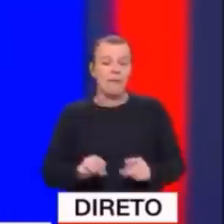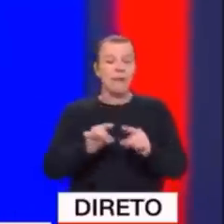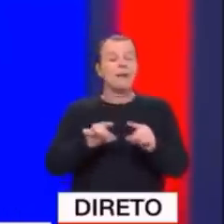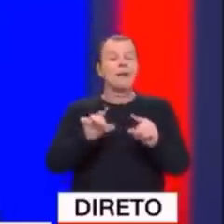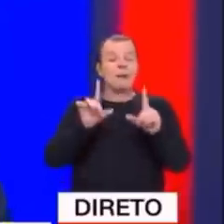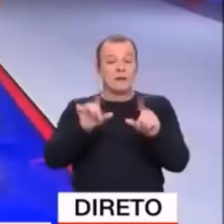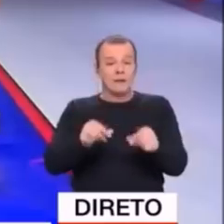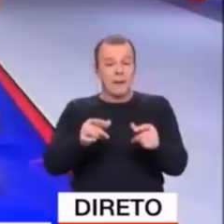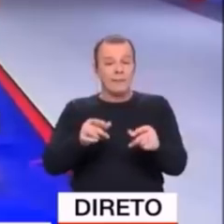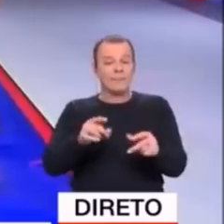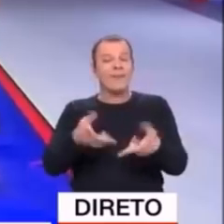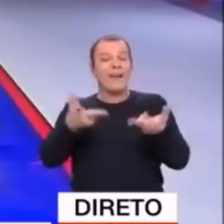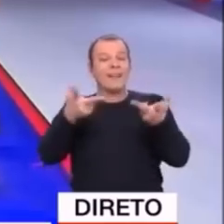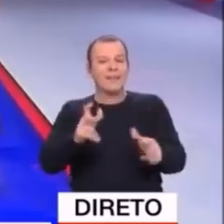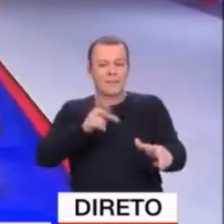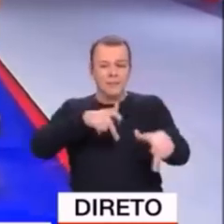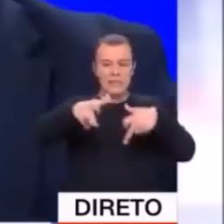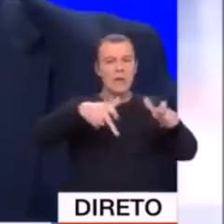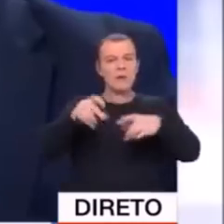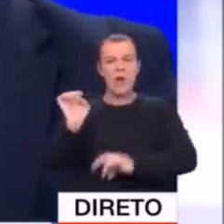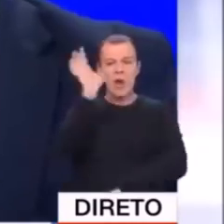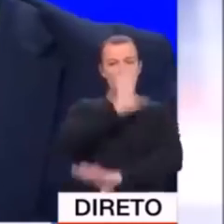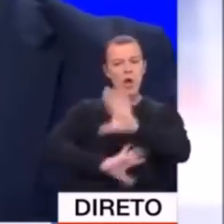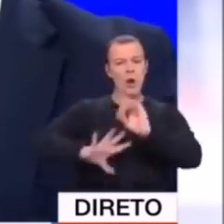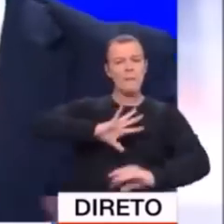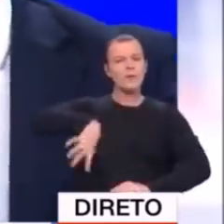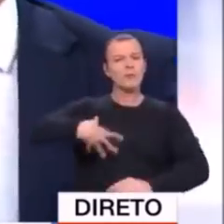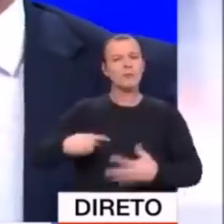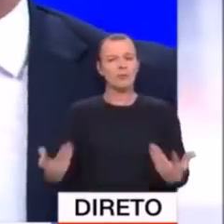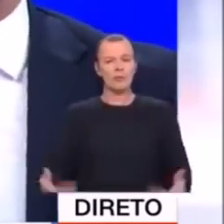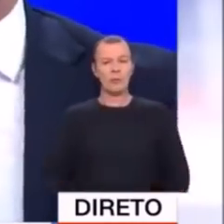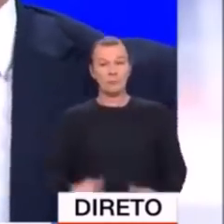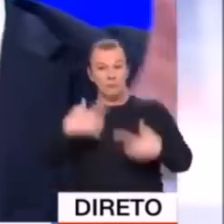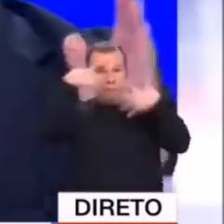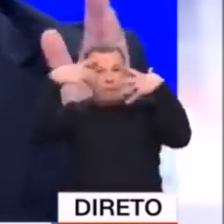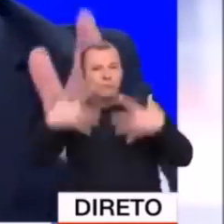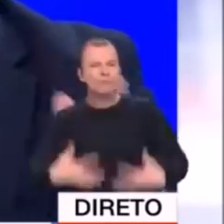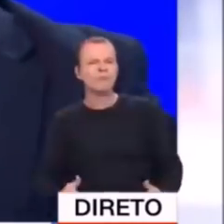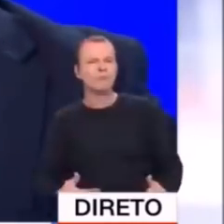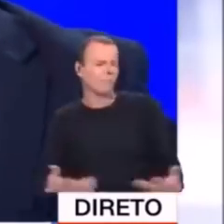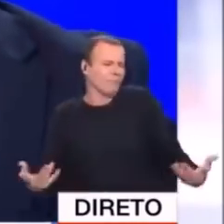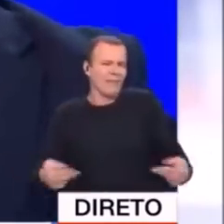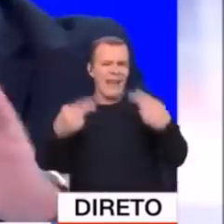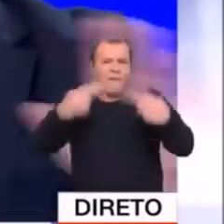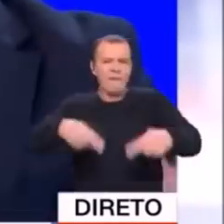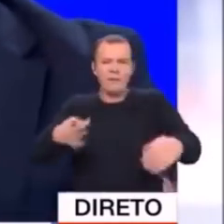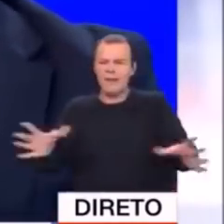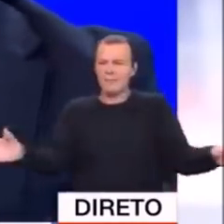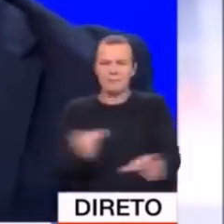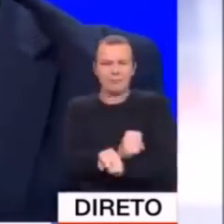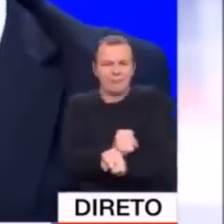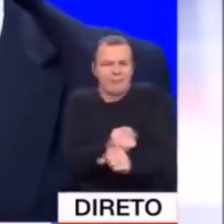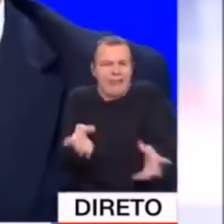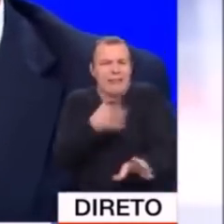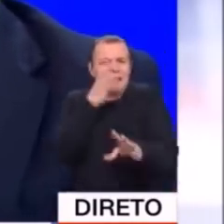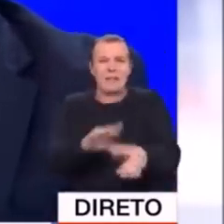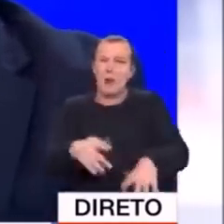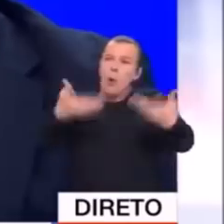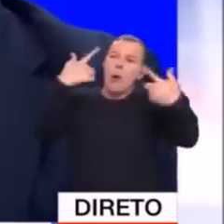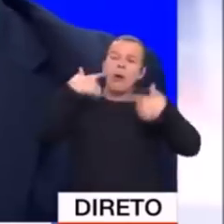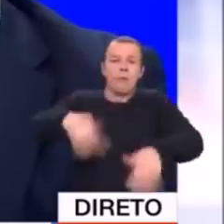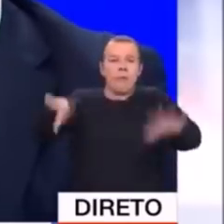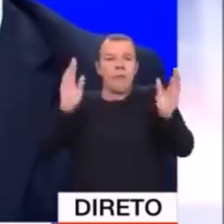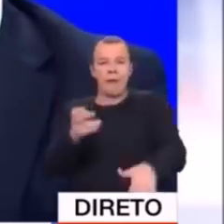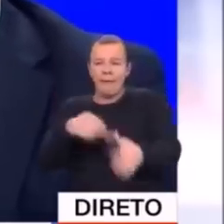a livre circulação em toda a Europa em todo o mundo é uma coisa extraordinária é acabar com as fronteiras é dizer assim entre quem quiser